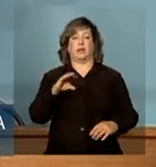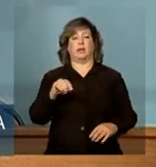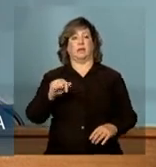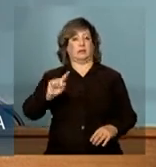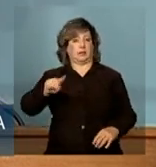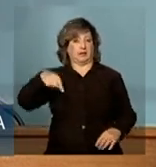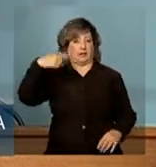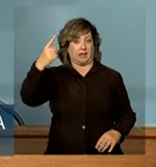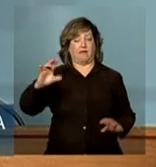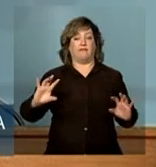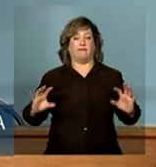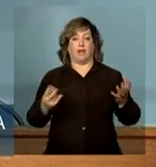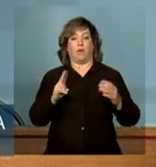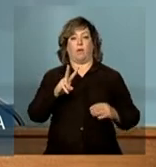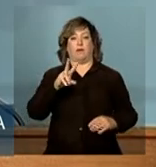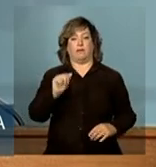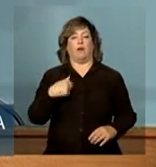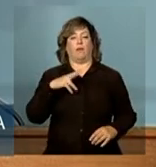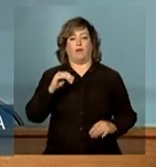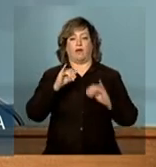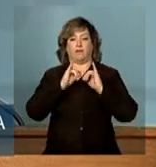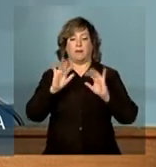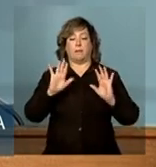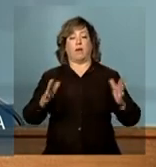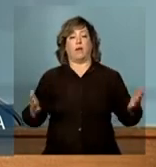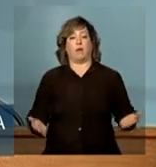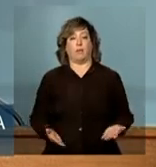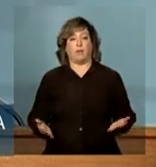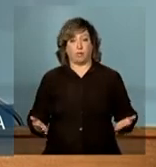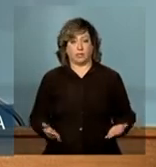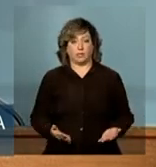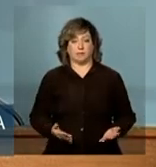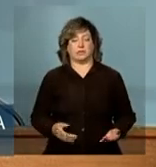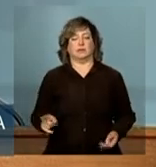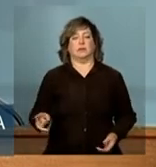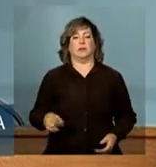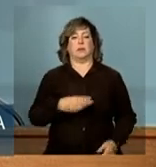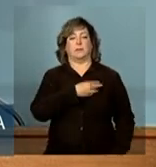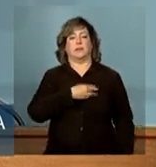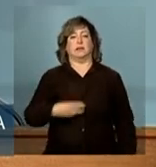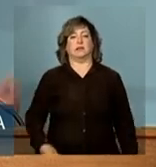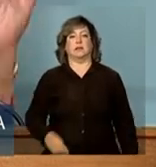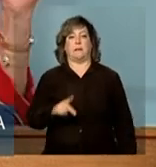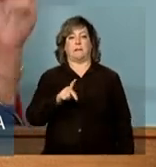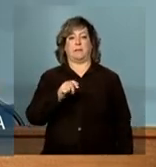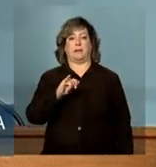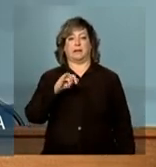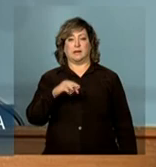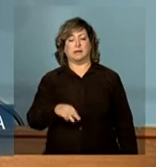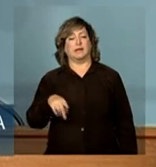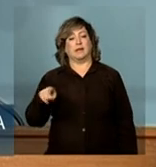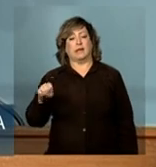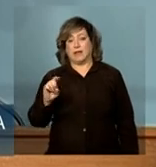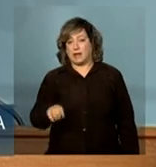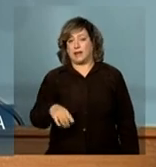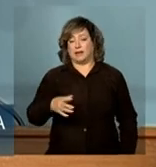festa da uva, mas adianto aqui, hoje o ministro Paim, que é um ministro